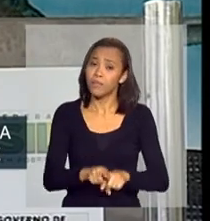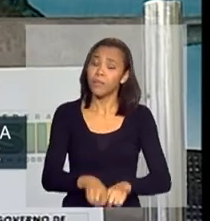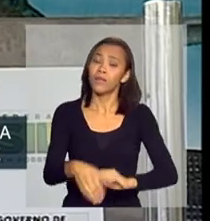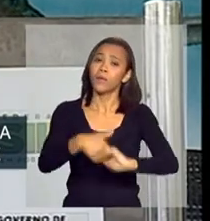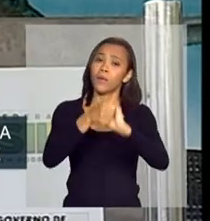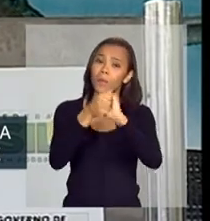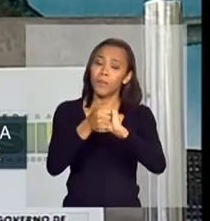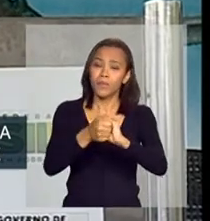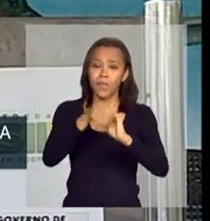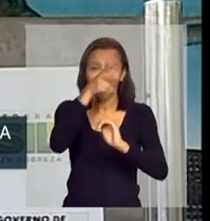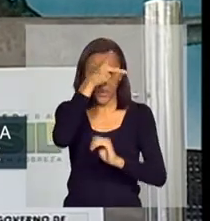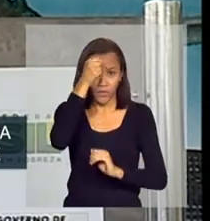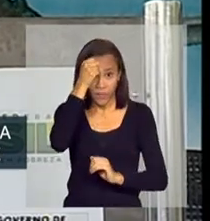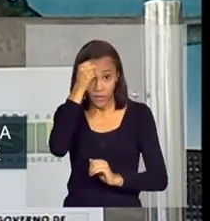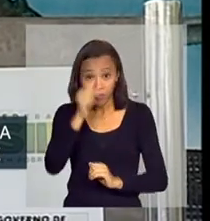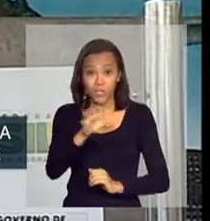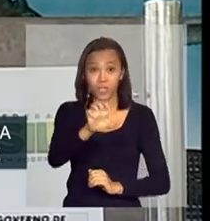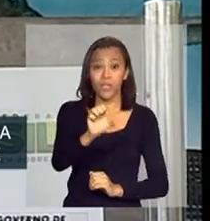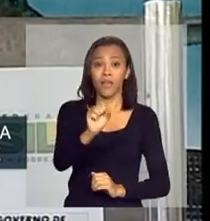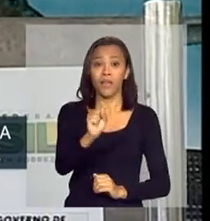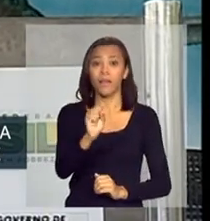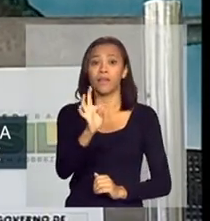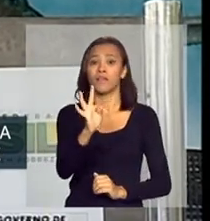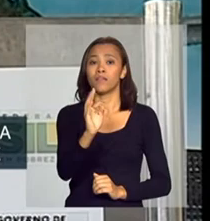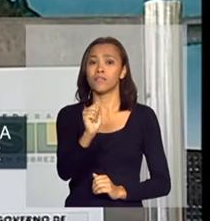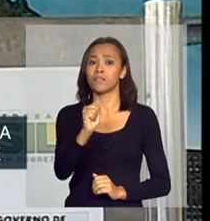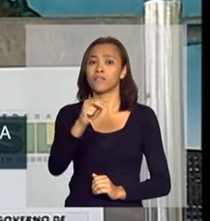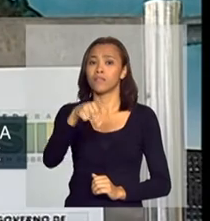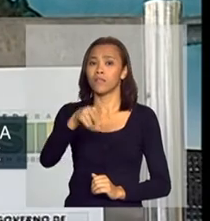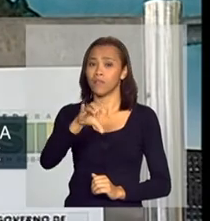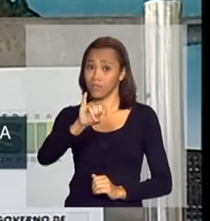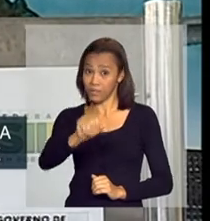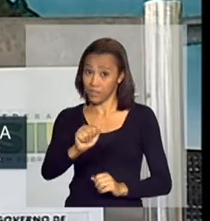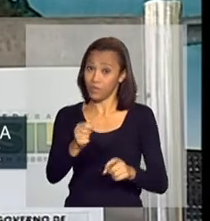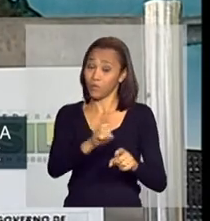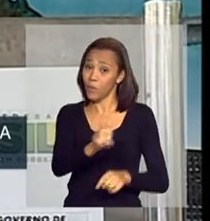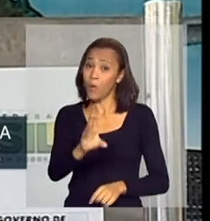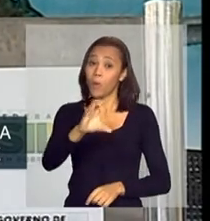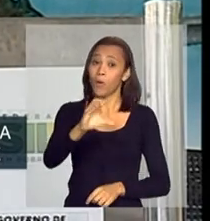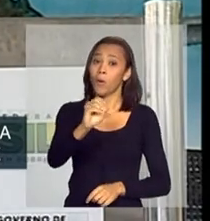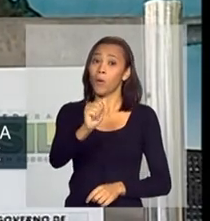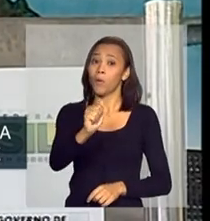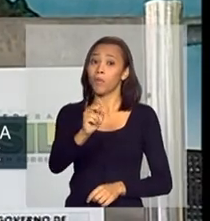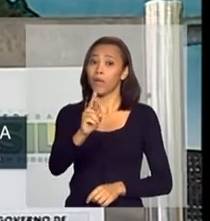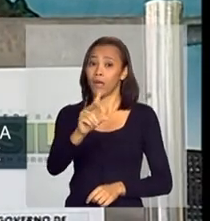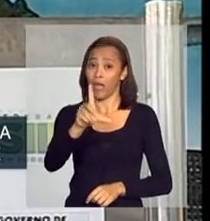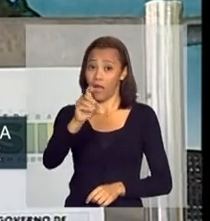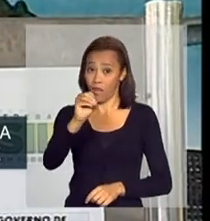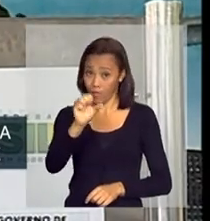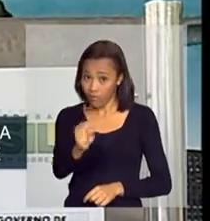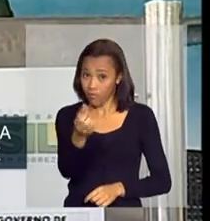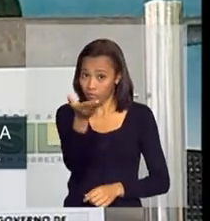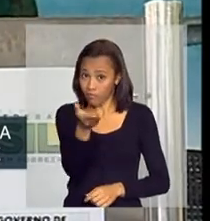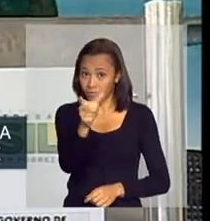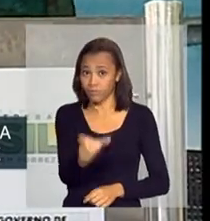Cumprimentar o prefeito de Estância, Carlos Magno Costa Garcia.